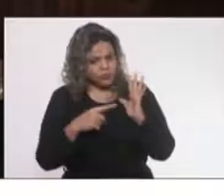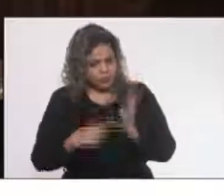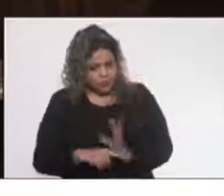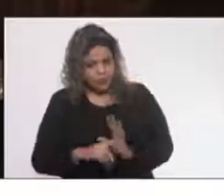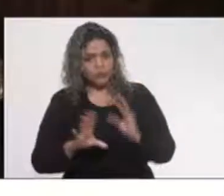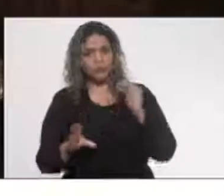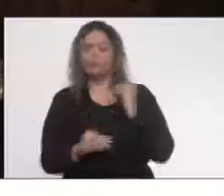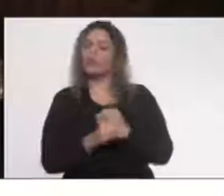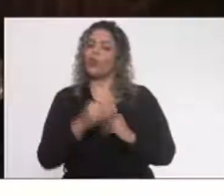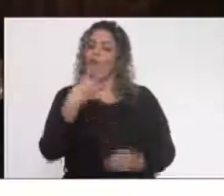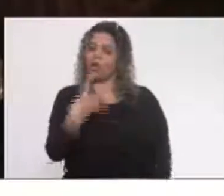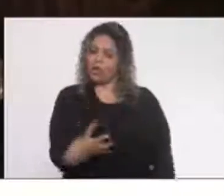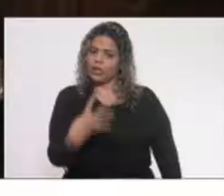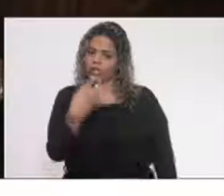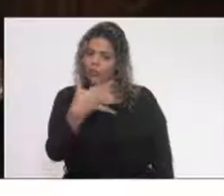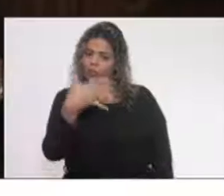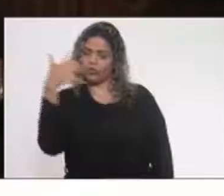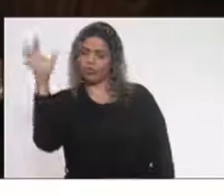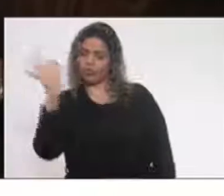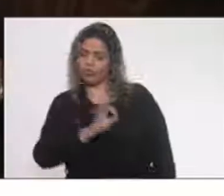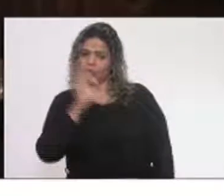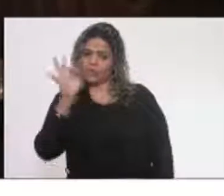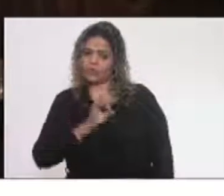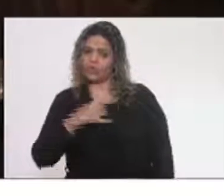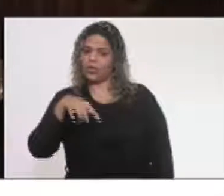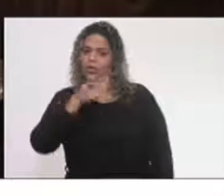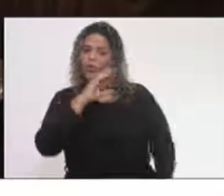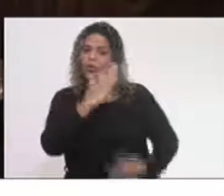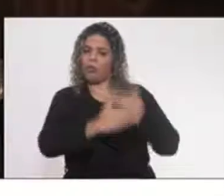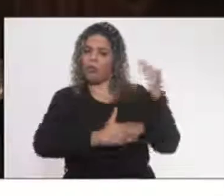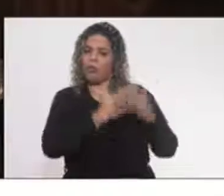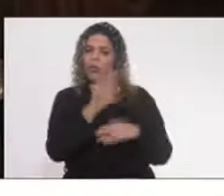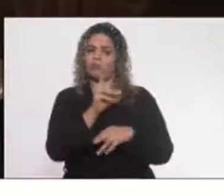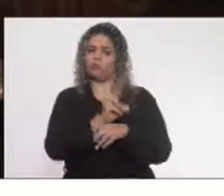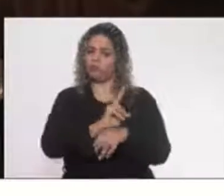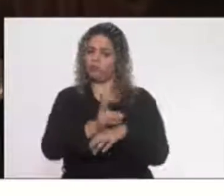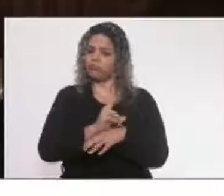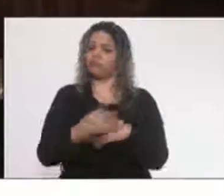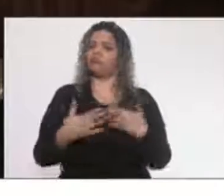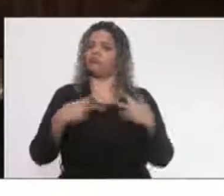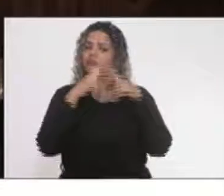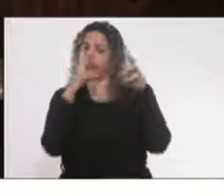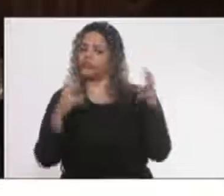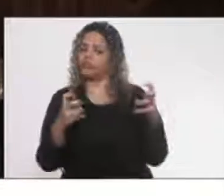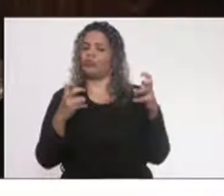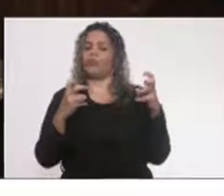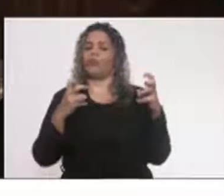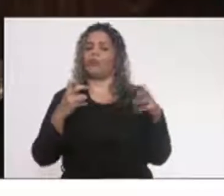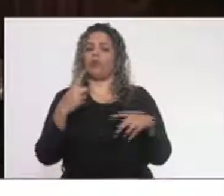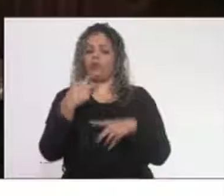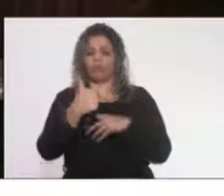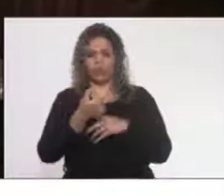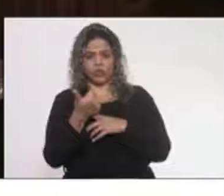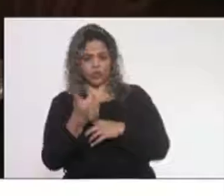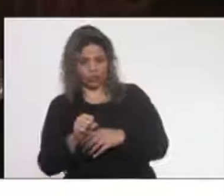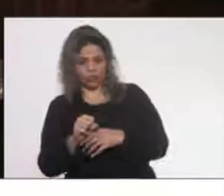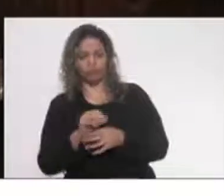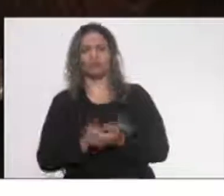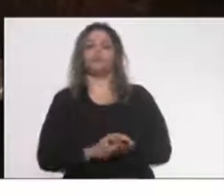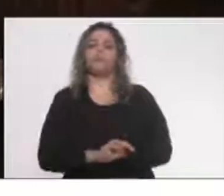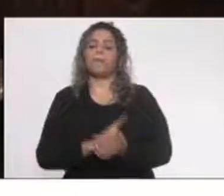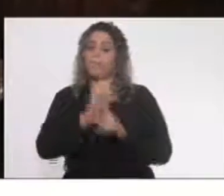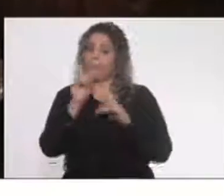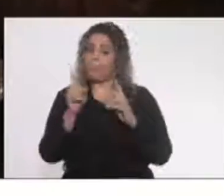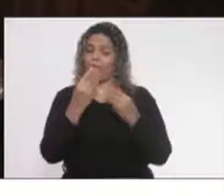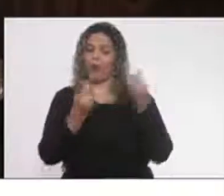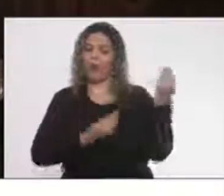incremento de 42% no tocante das operações policiais em relação ao ano de 2018. O